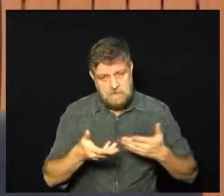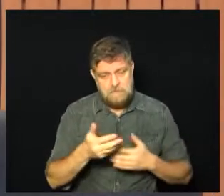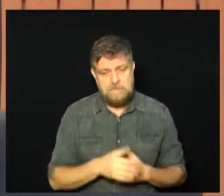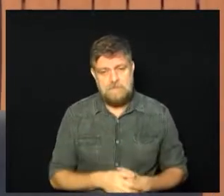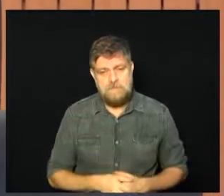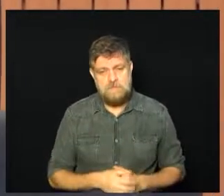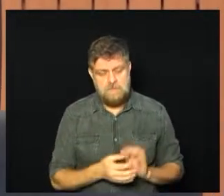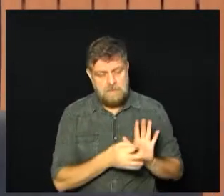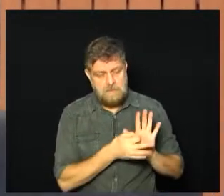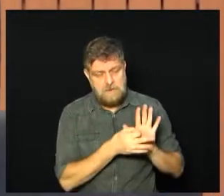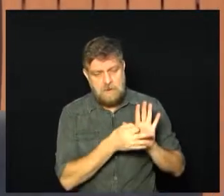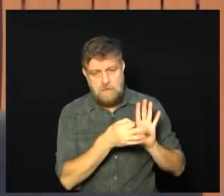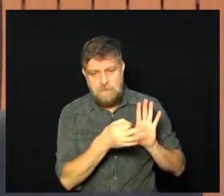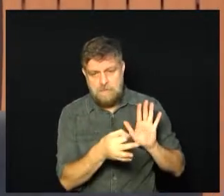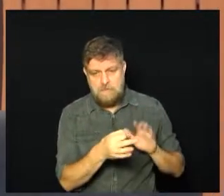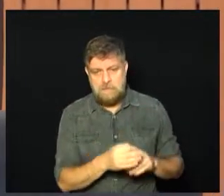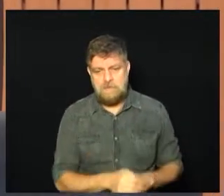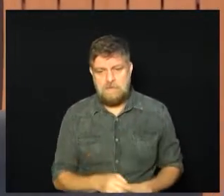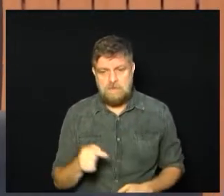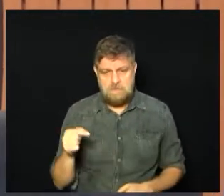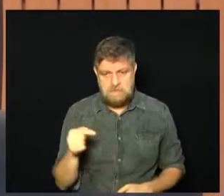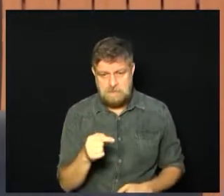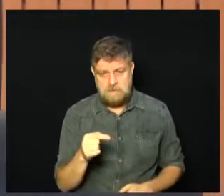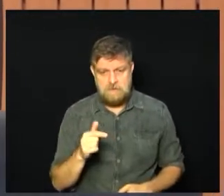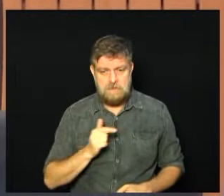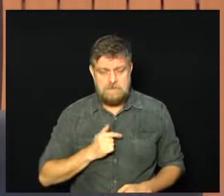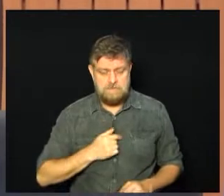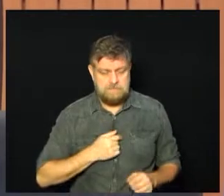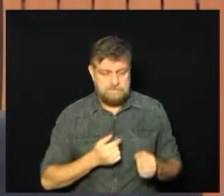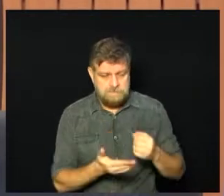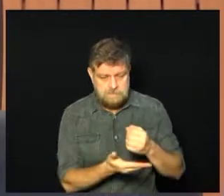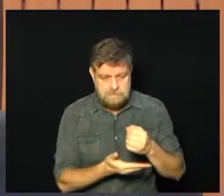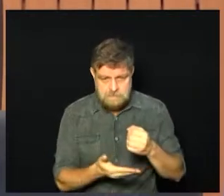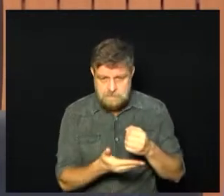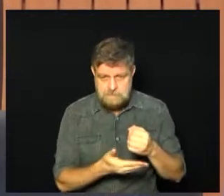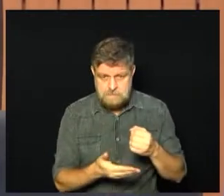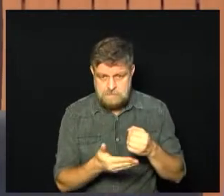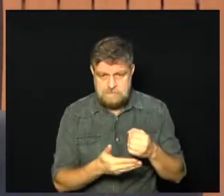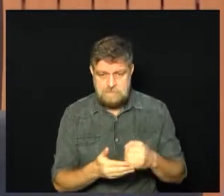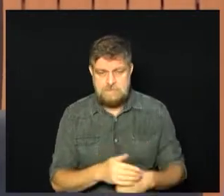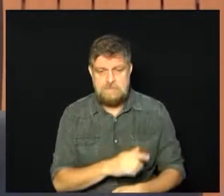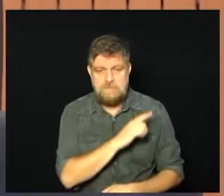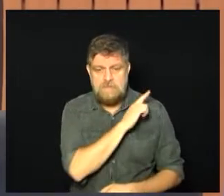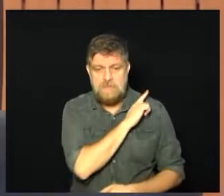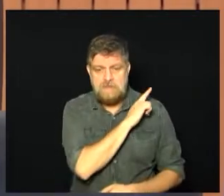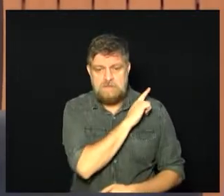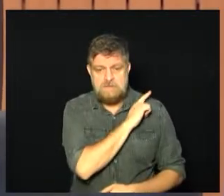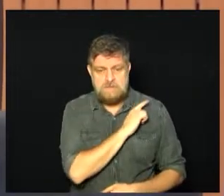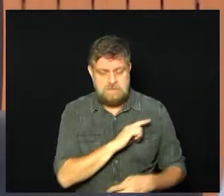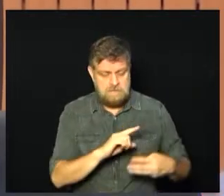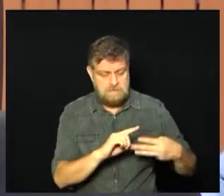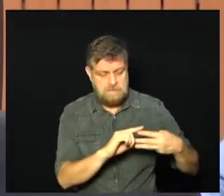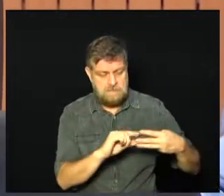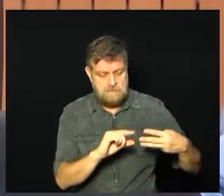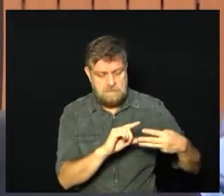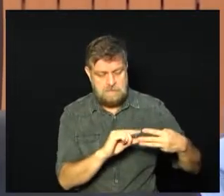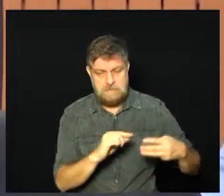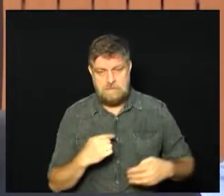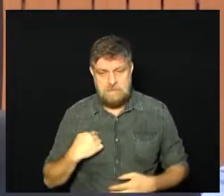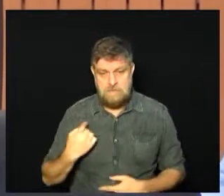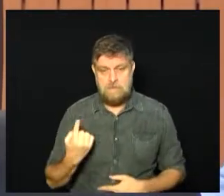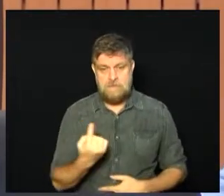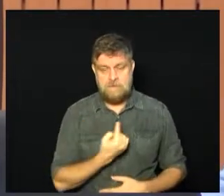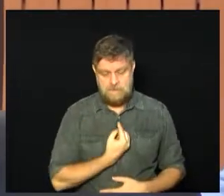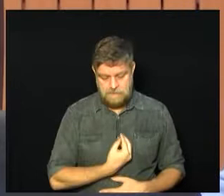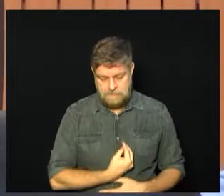visão urbanística que tem norteado os princípios de gestão da ENDEC. Todos nós